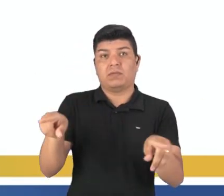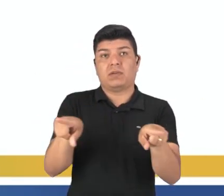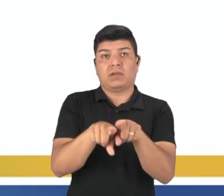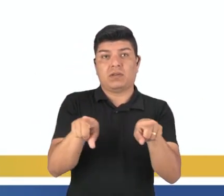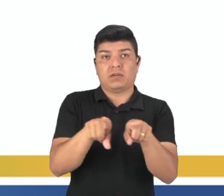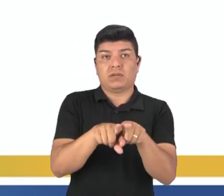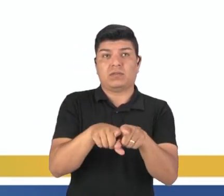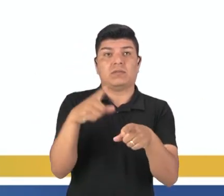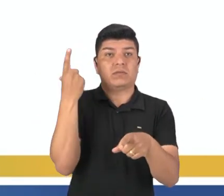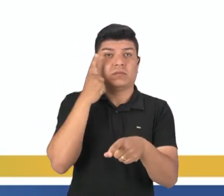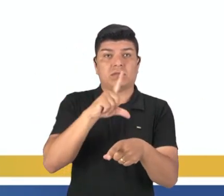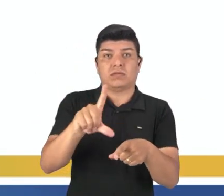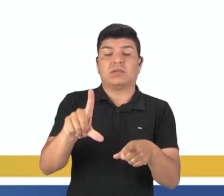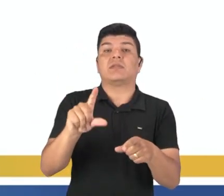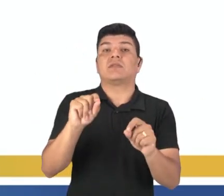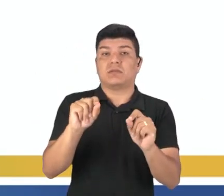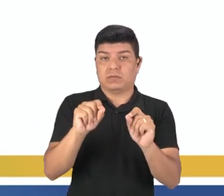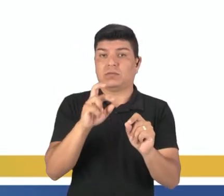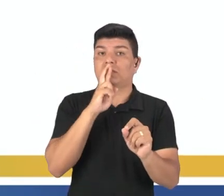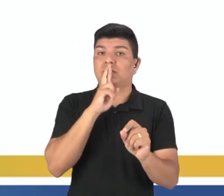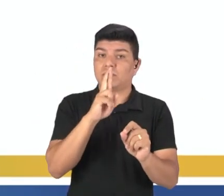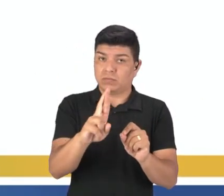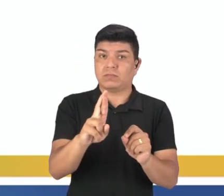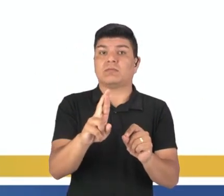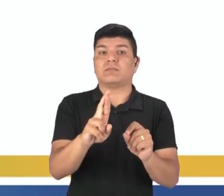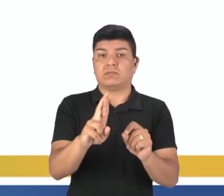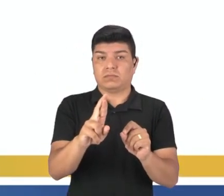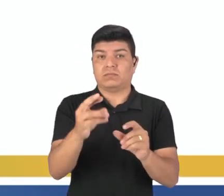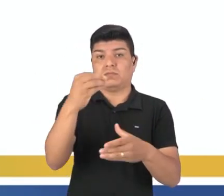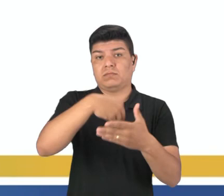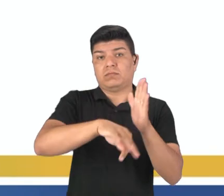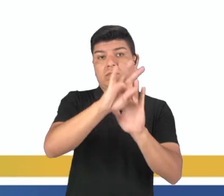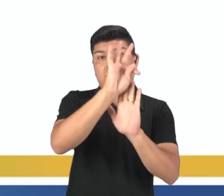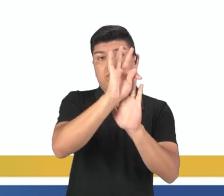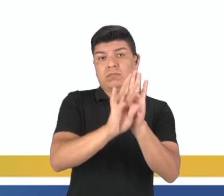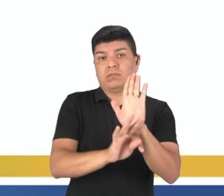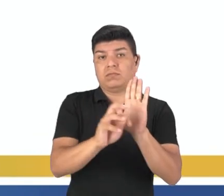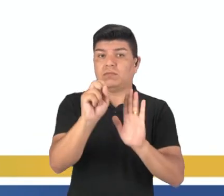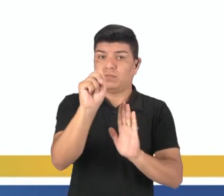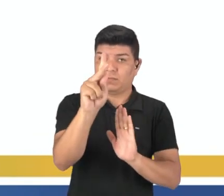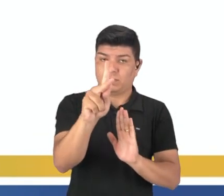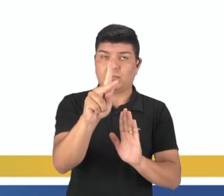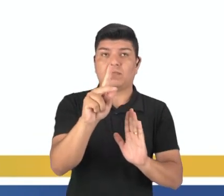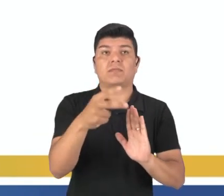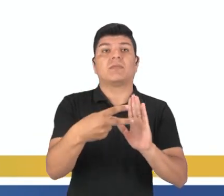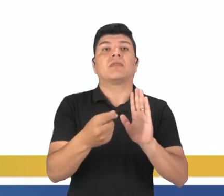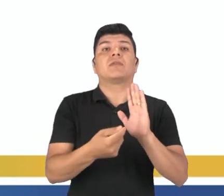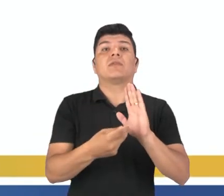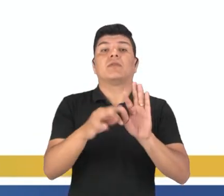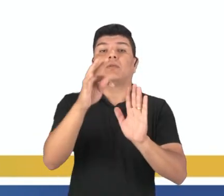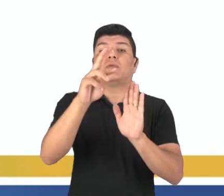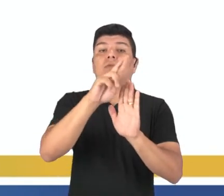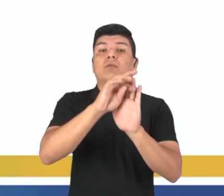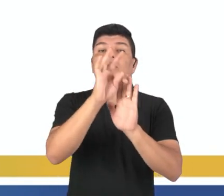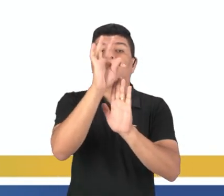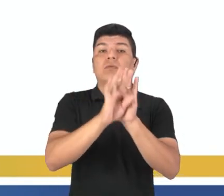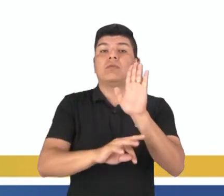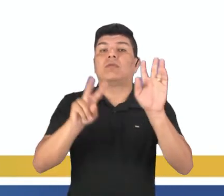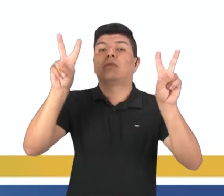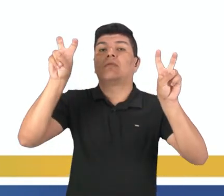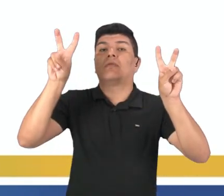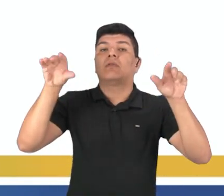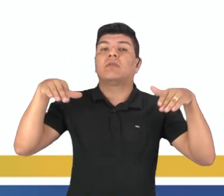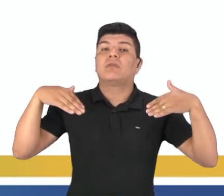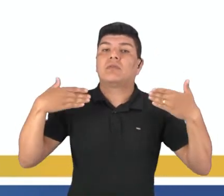hoje né Vocês conseguem tirar essas e mais informações é desse texto Ok então o que que sobre o que o texto fala É